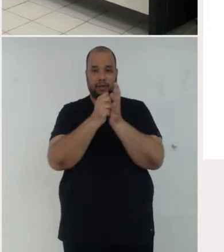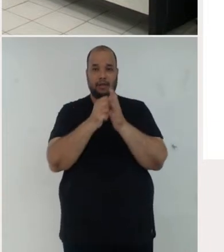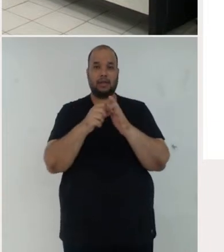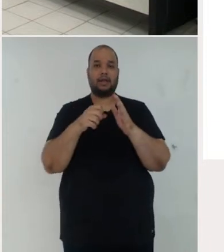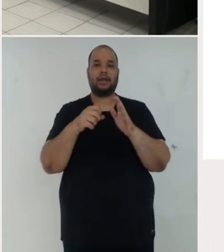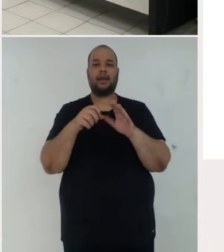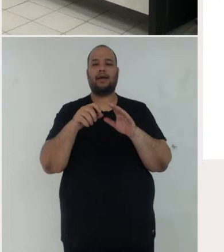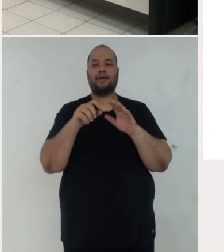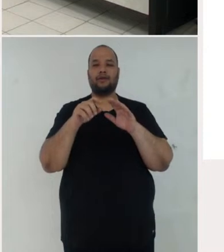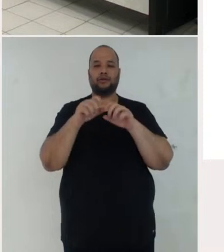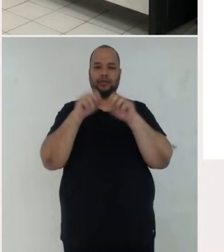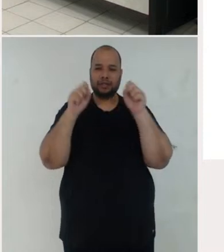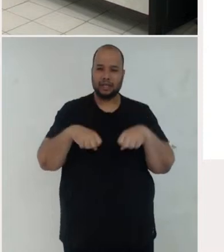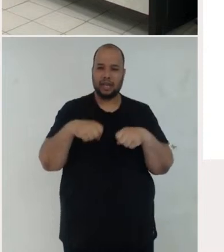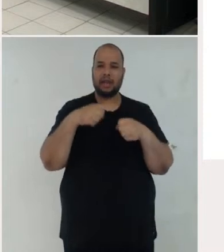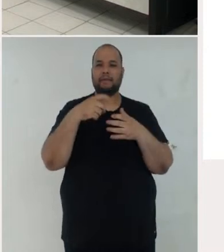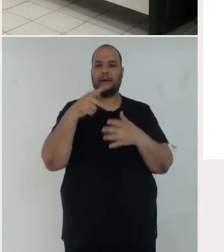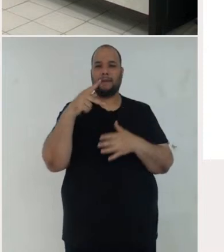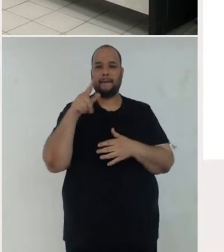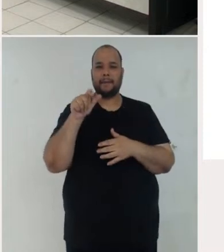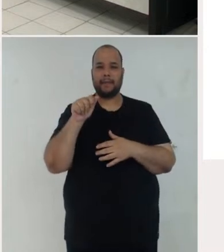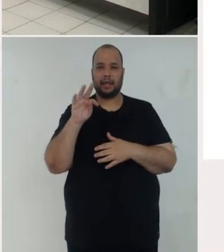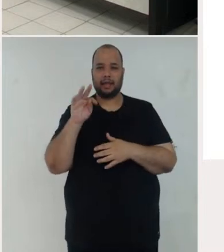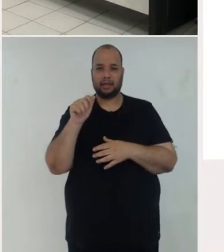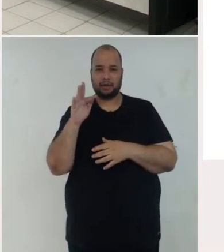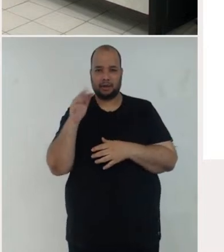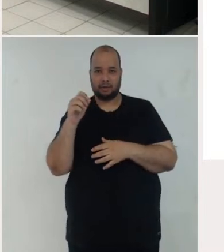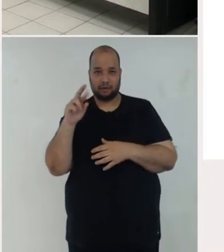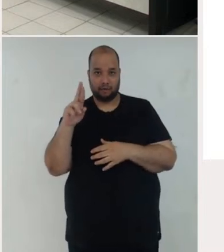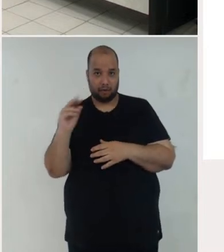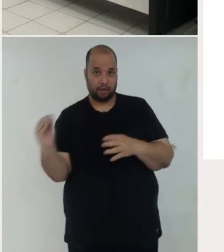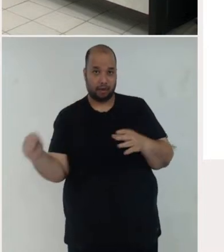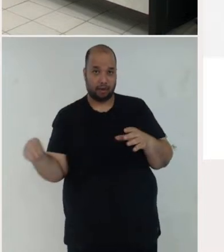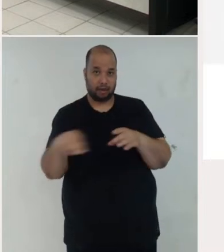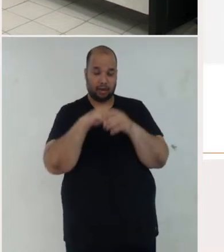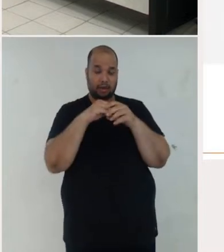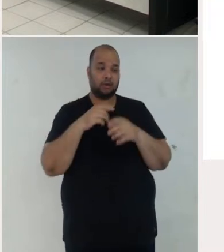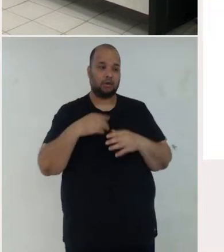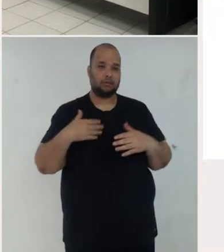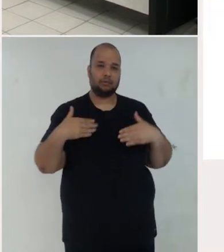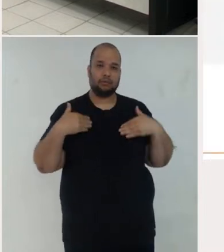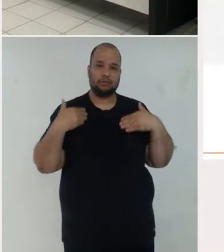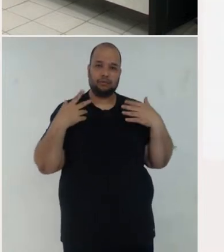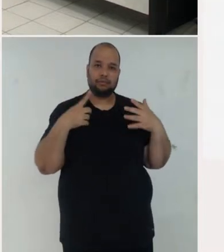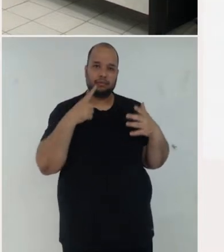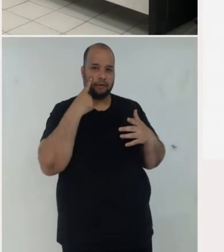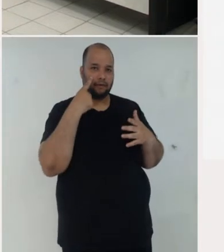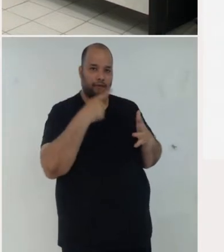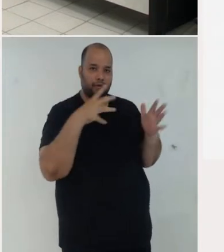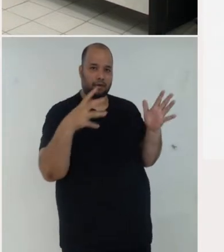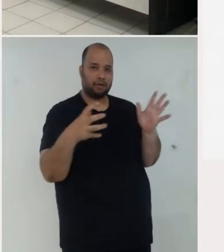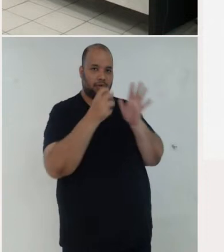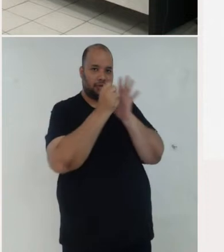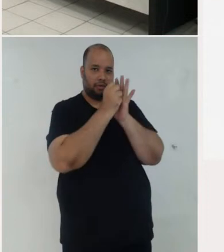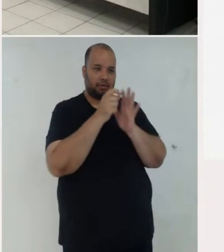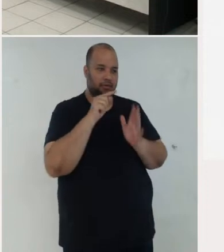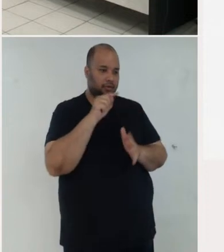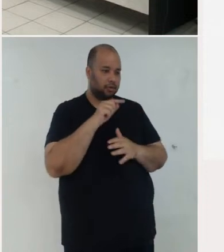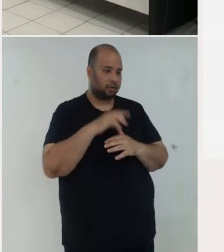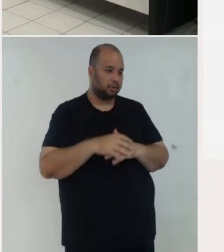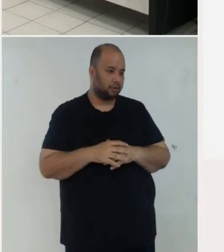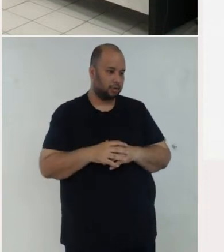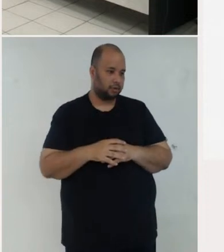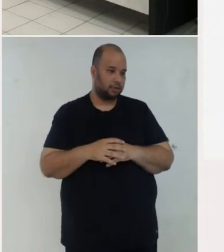Scopus, a gente nas Scopus foi um susto quando aparecemos lá, cadê os quartis, né, que